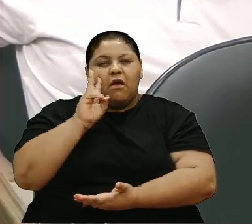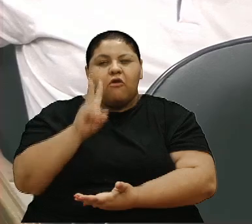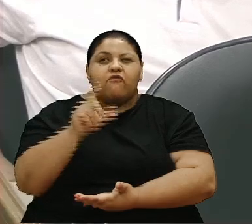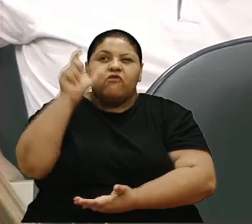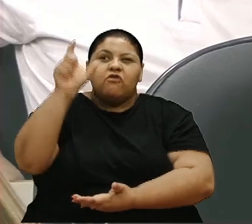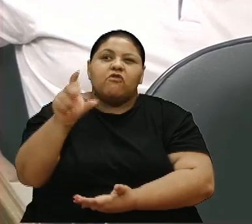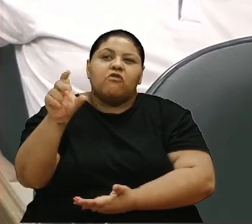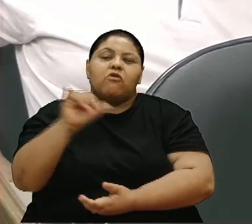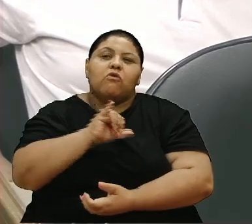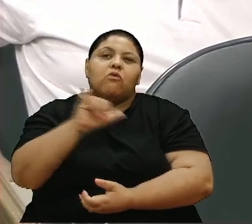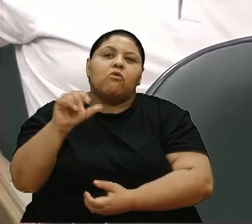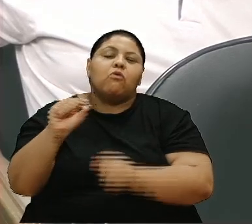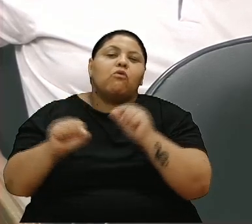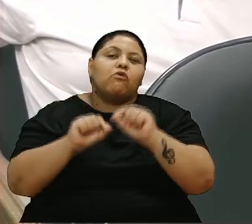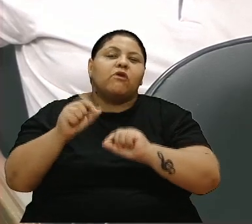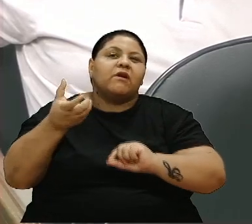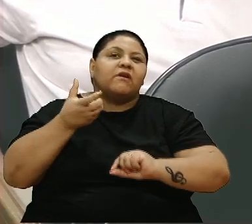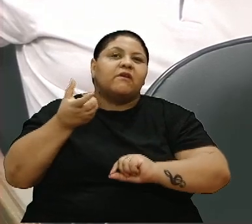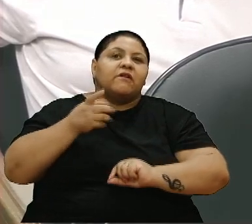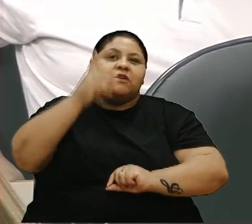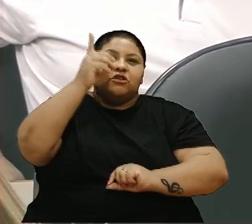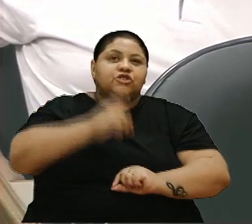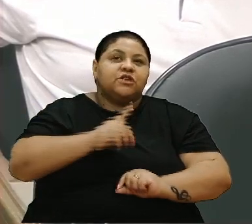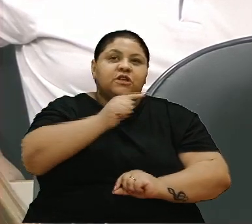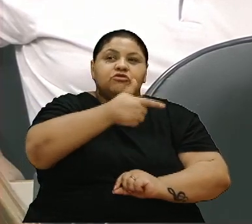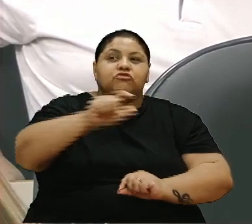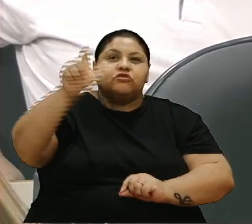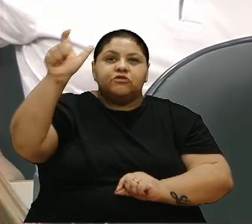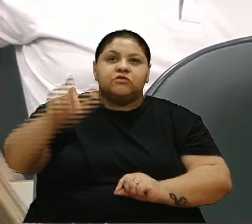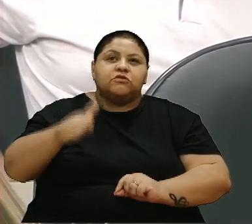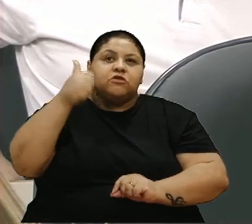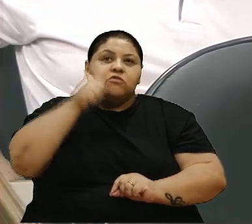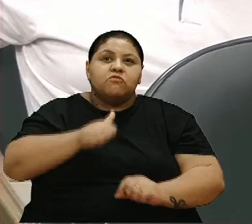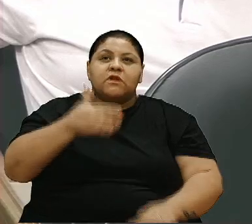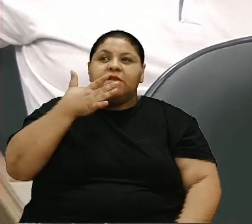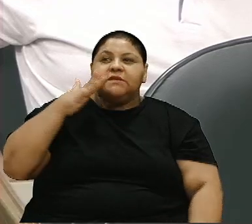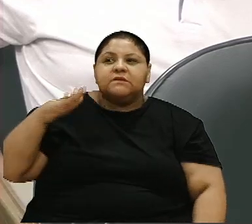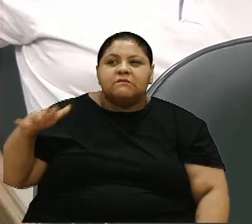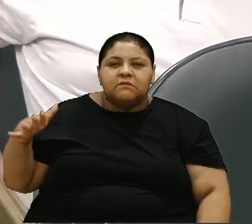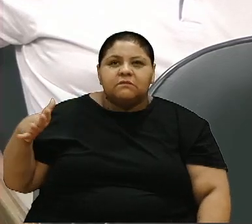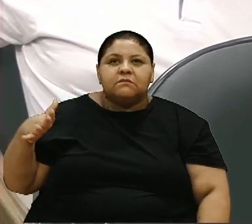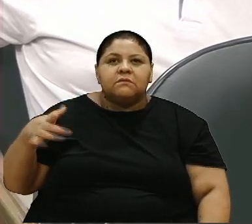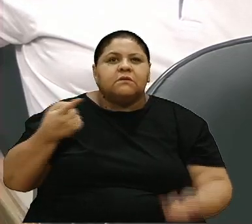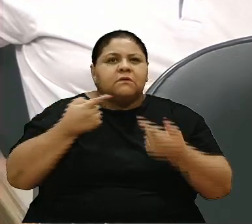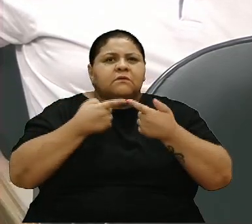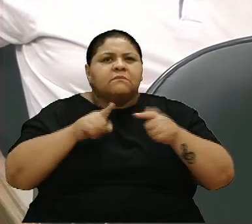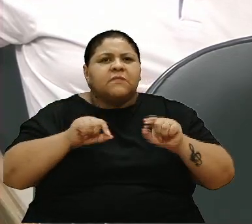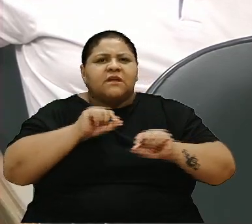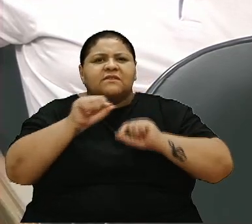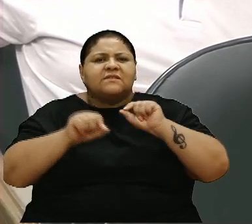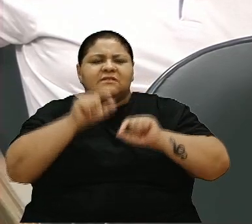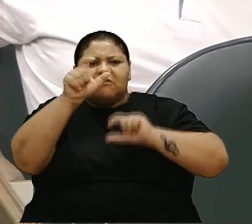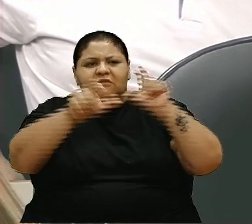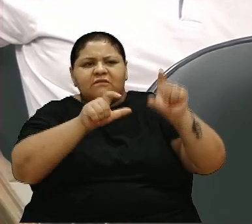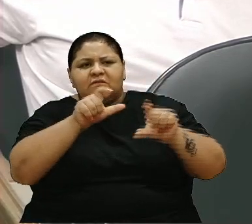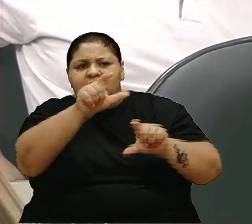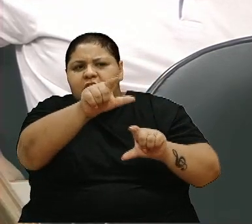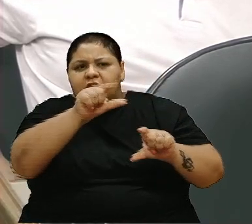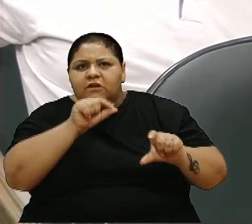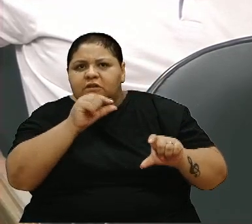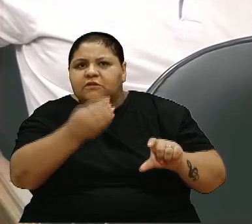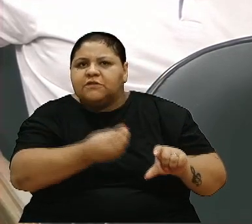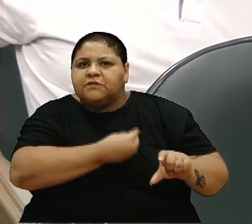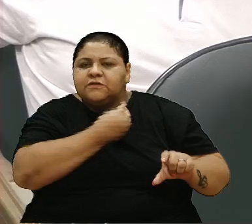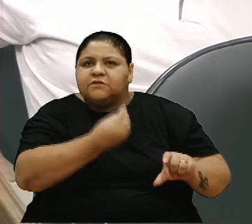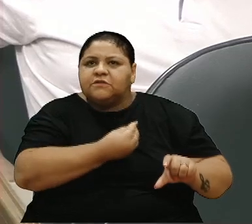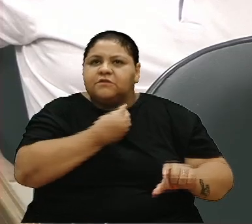falando o que nós queremos discutir sobre o direito de outras pessoas, mulheres e crianças. Mas quem são essas pessoas para decidir a vida